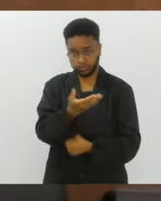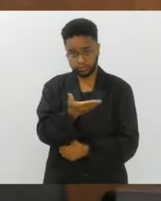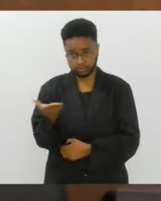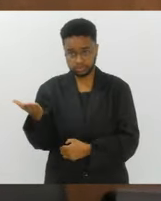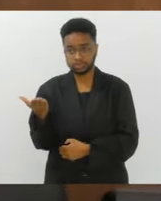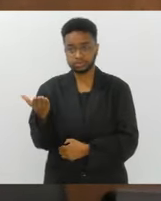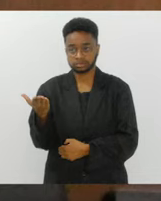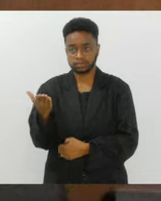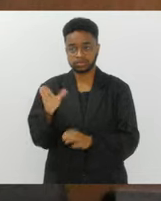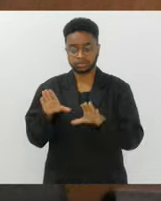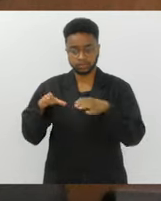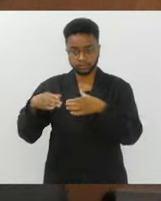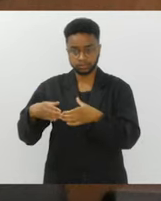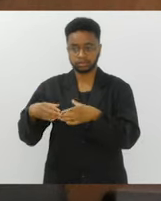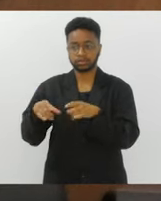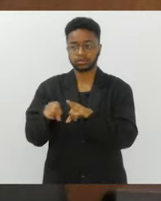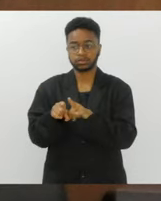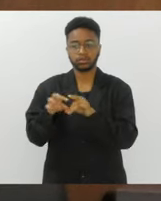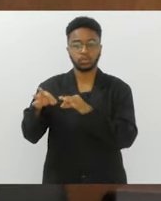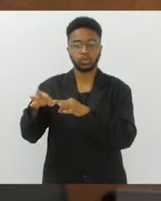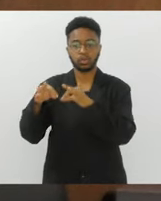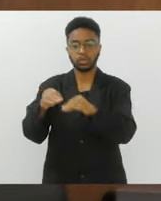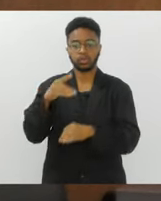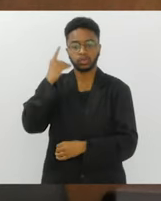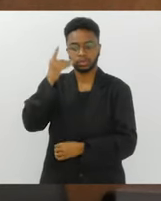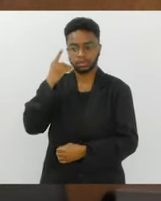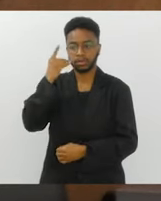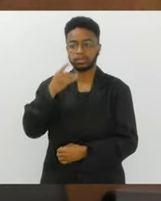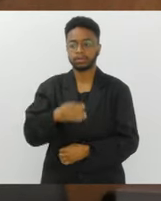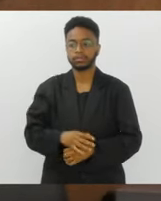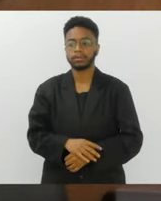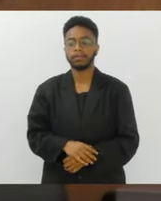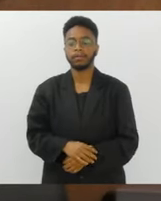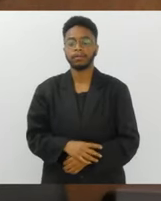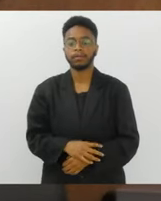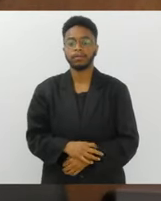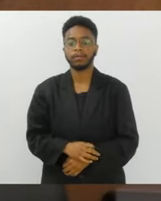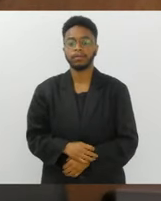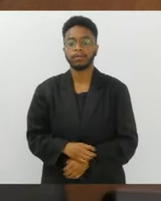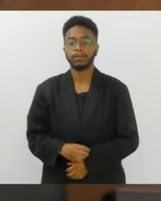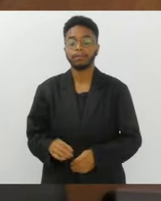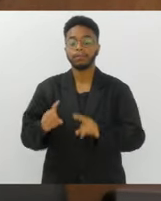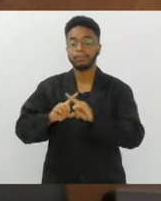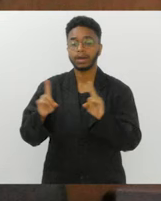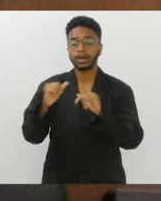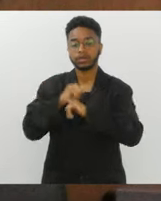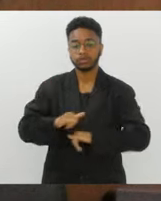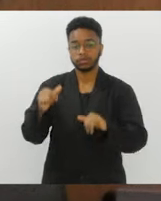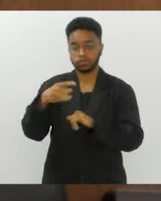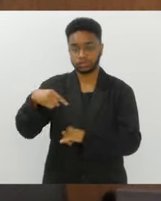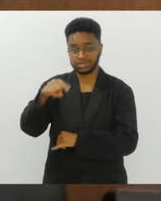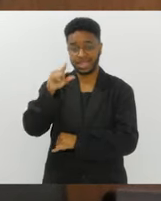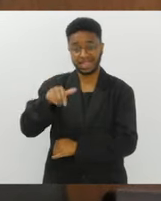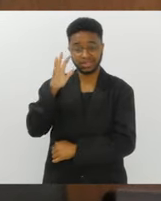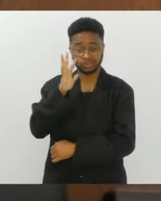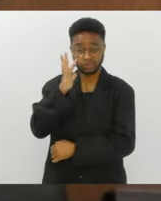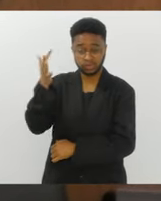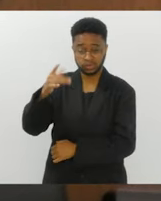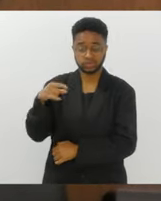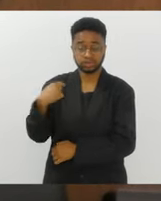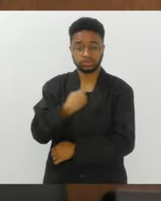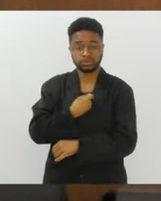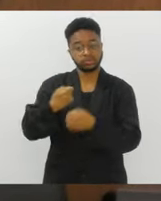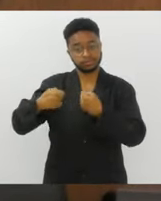ao empenho dessa comissão, a todos os deputados, entendeu? Mas dizer claramente, assim, essa é uma solução que a gente tem que